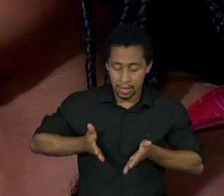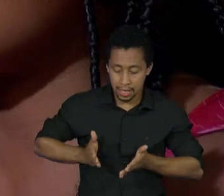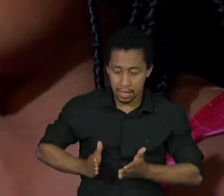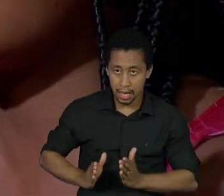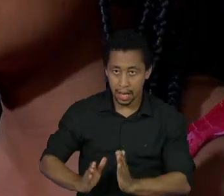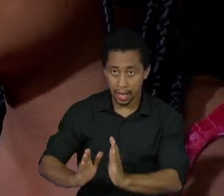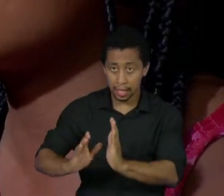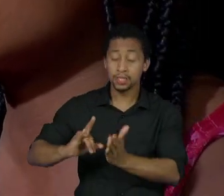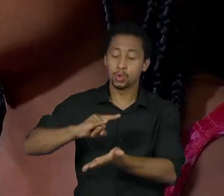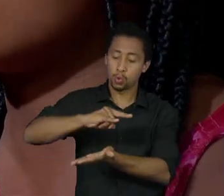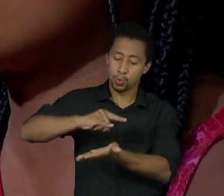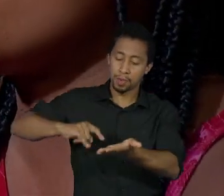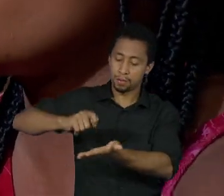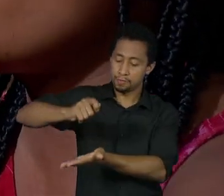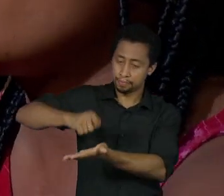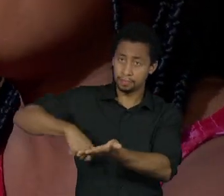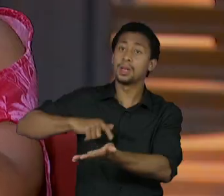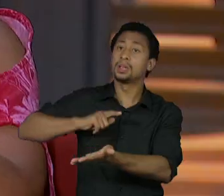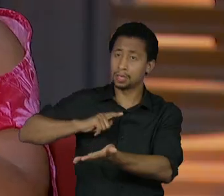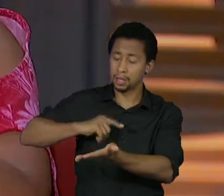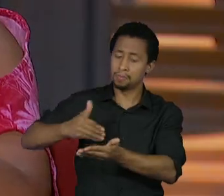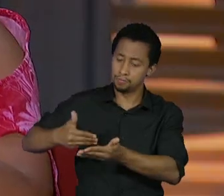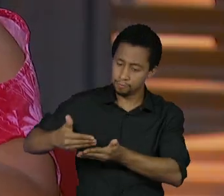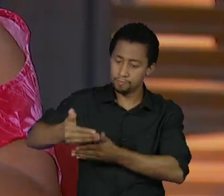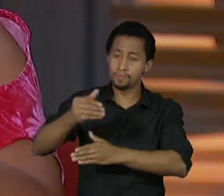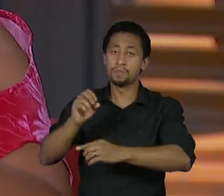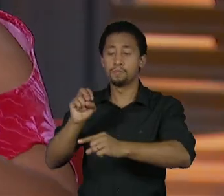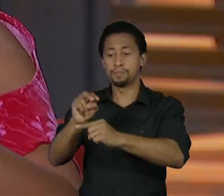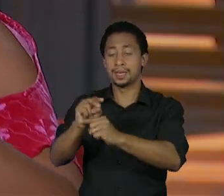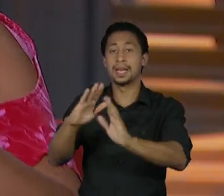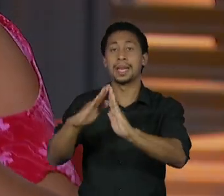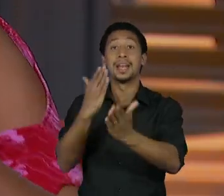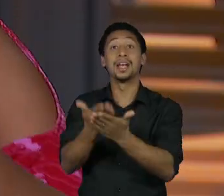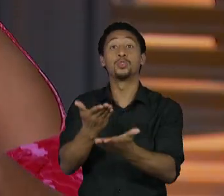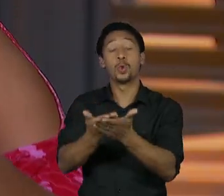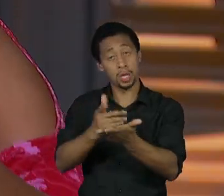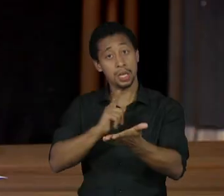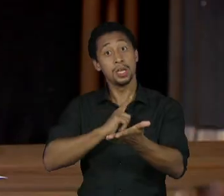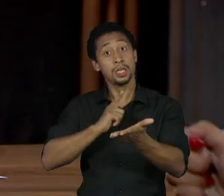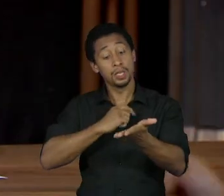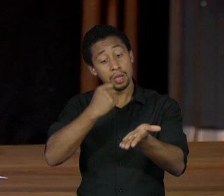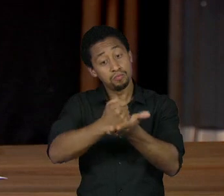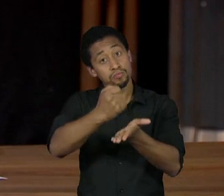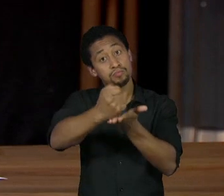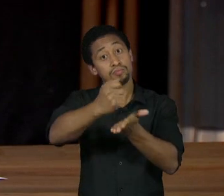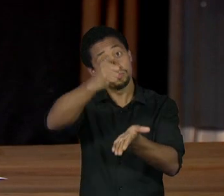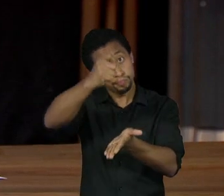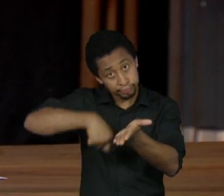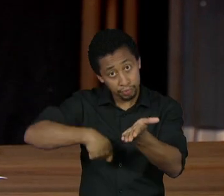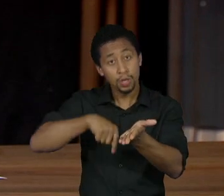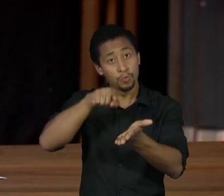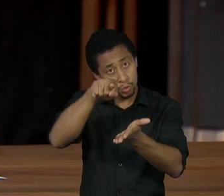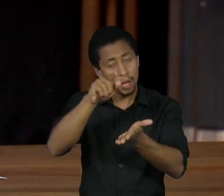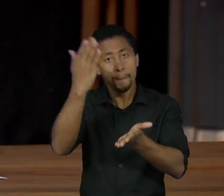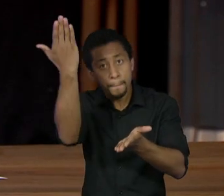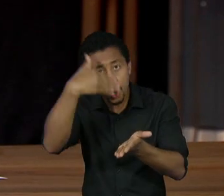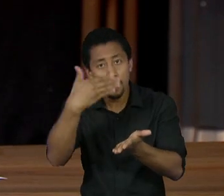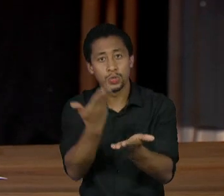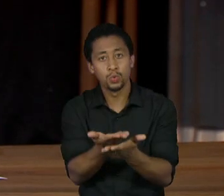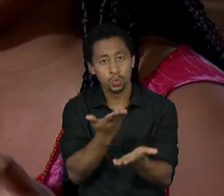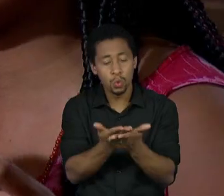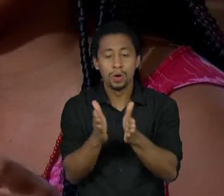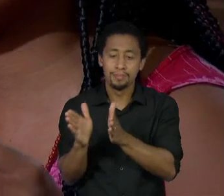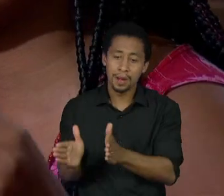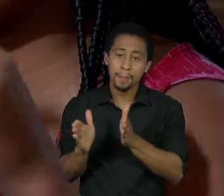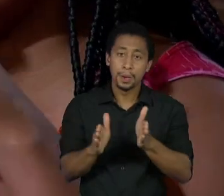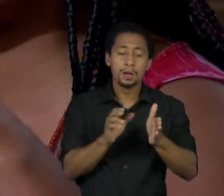lá a declaração, né, de que você estudou, tem o diploma universitário. Se você casa, tem um registro de casamento. Então, existe